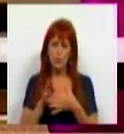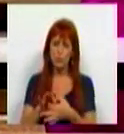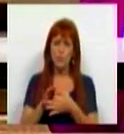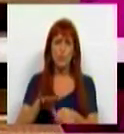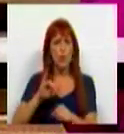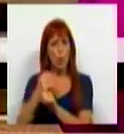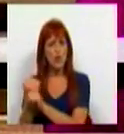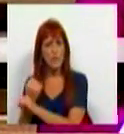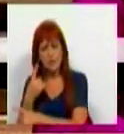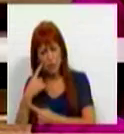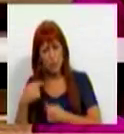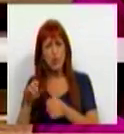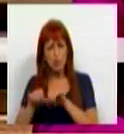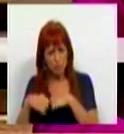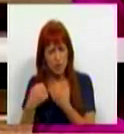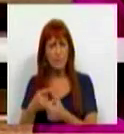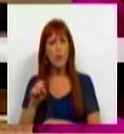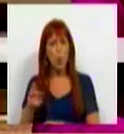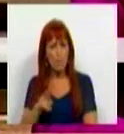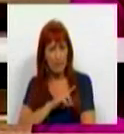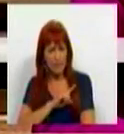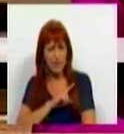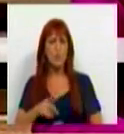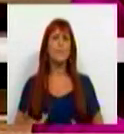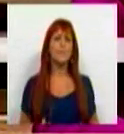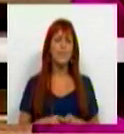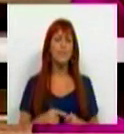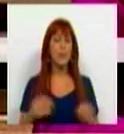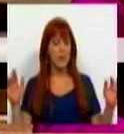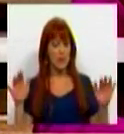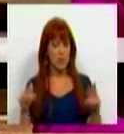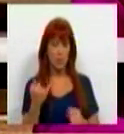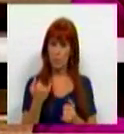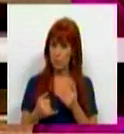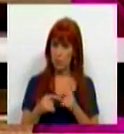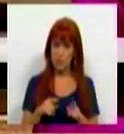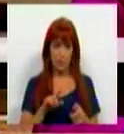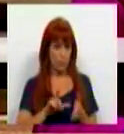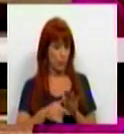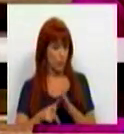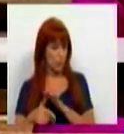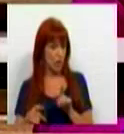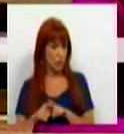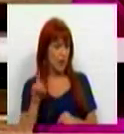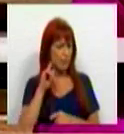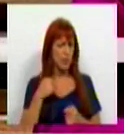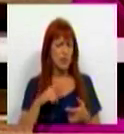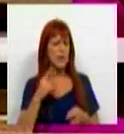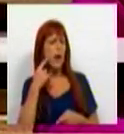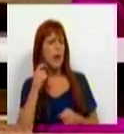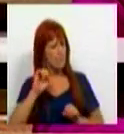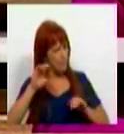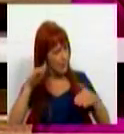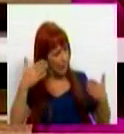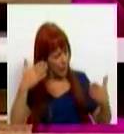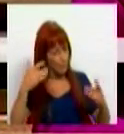com outros serviços públicos, sociais ou privados. Para diminuir o risco destes projetos, é importante experimentar